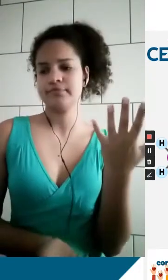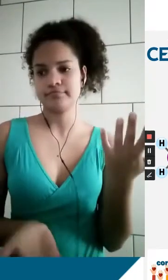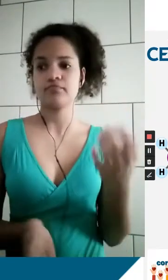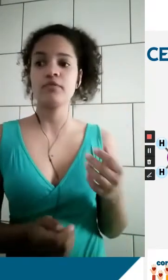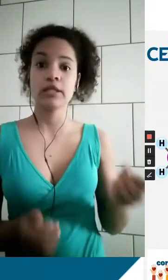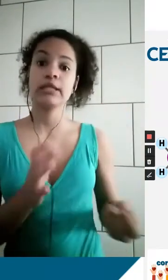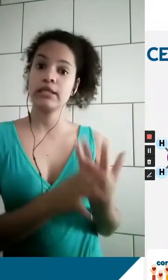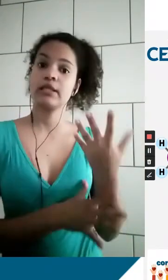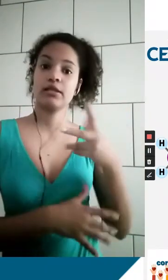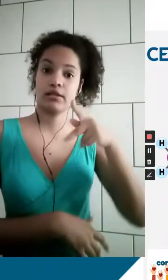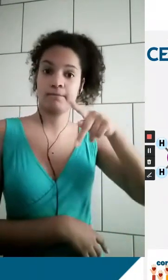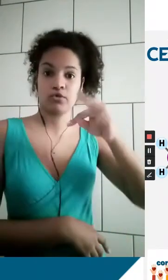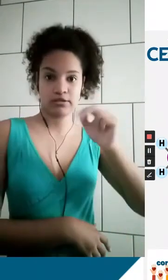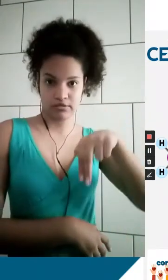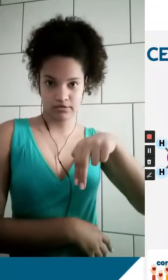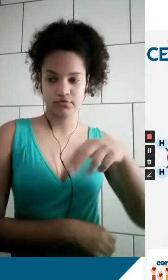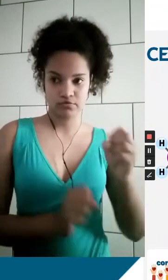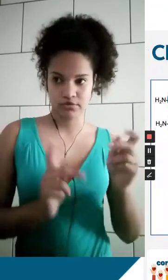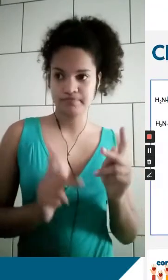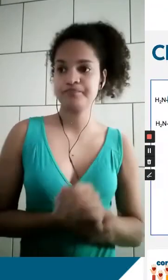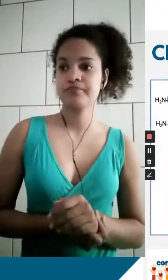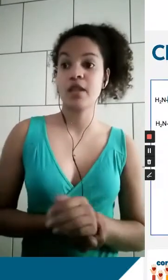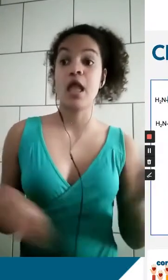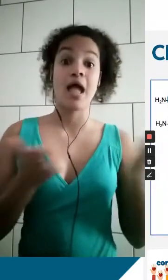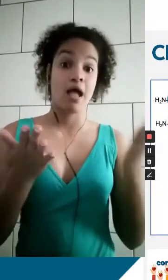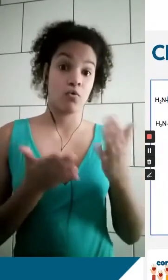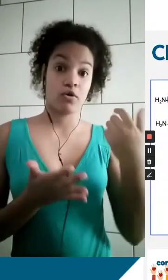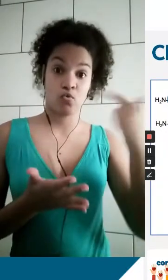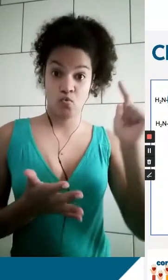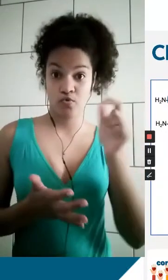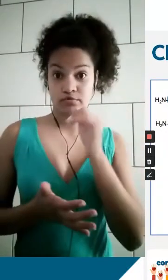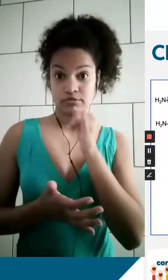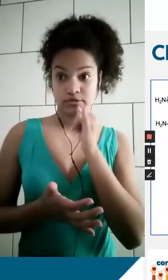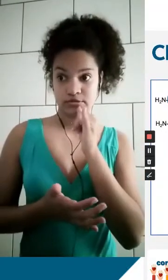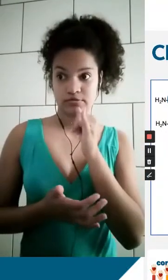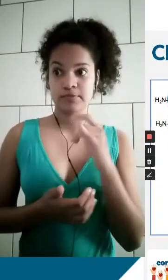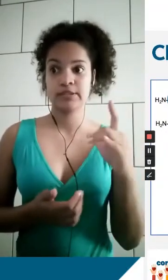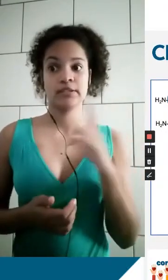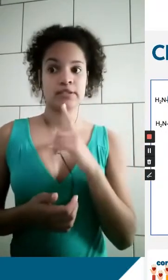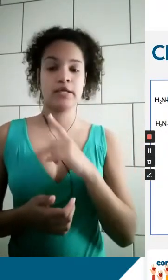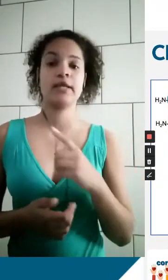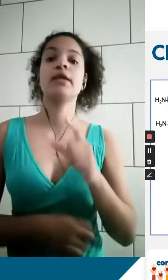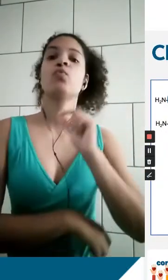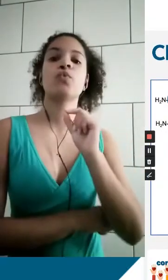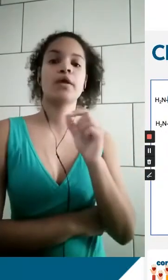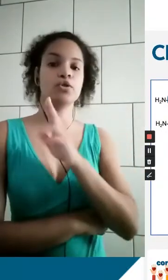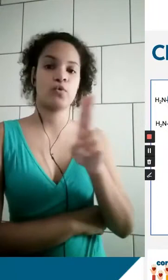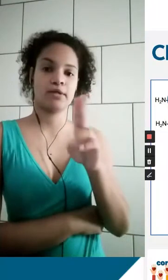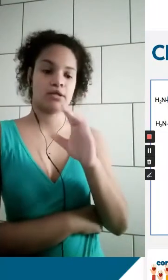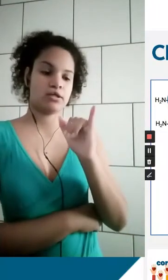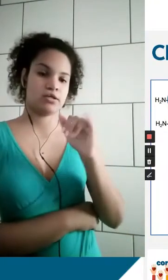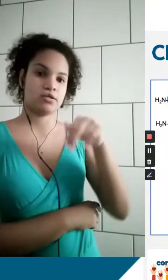uma proteína. Indo para o próximo slide, eu vou colocar aqui para vocês um exemplo de um tipo de proteína, que é